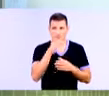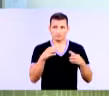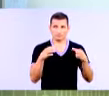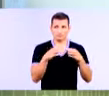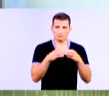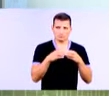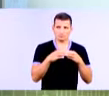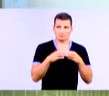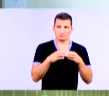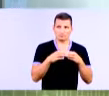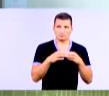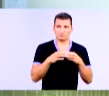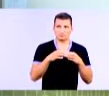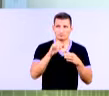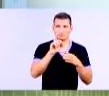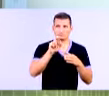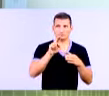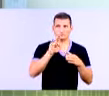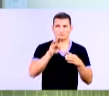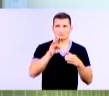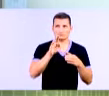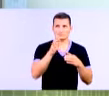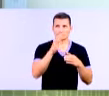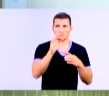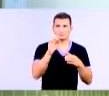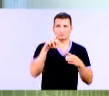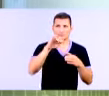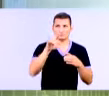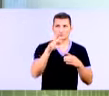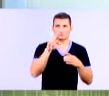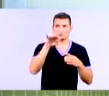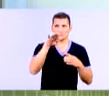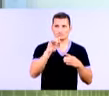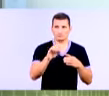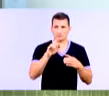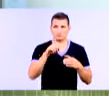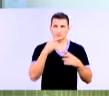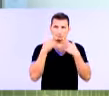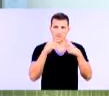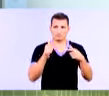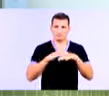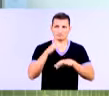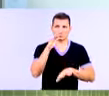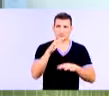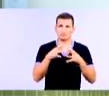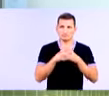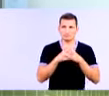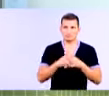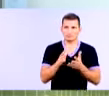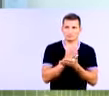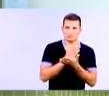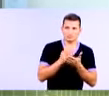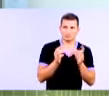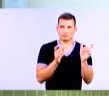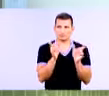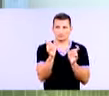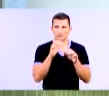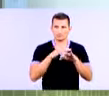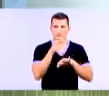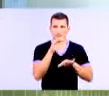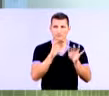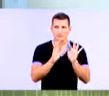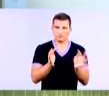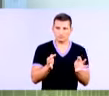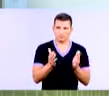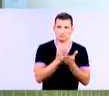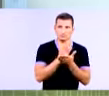dizer, uma linguagem de programação nada mais é do que um subconjunto de uma linguagem mais complexa, né, com alguns controles bem mais simplificados, com algumas